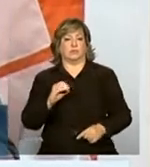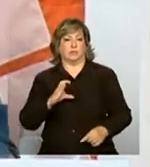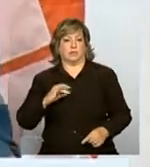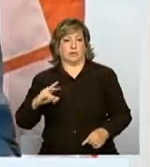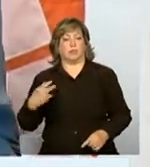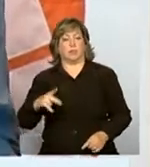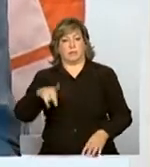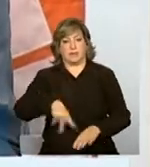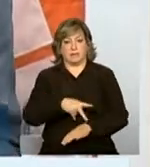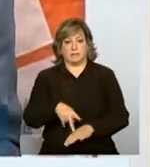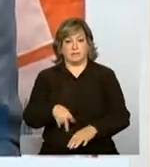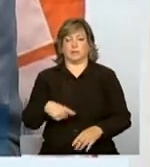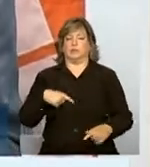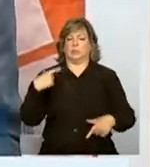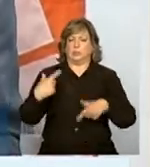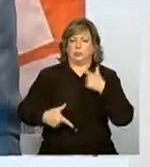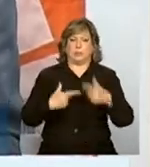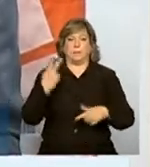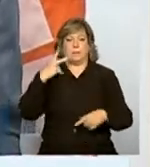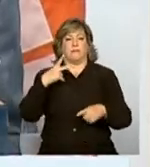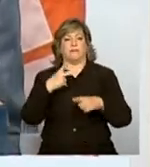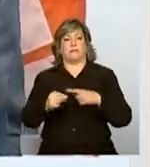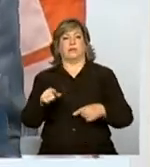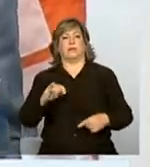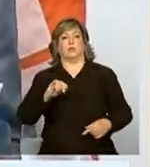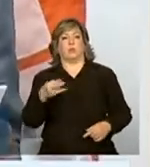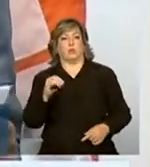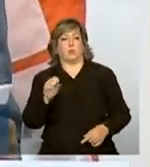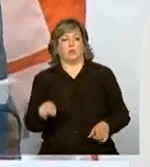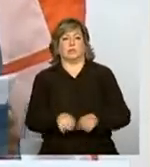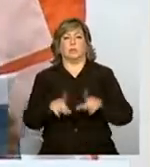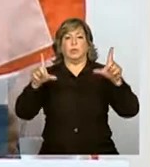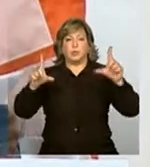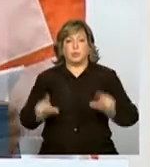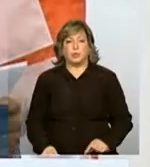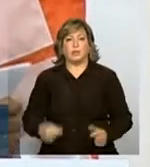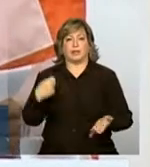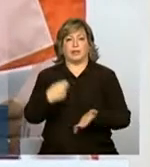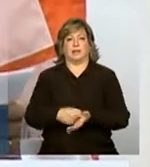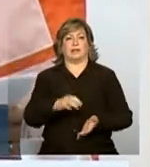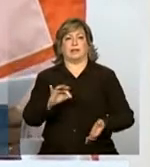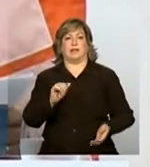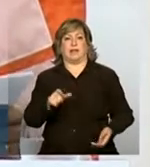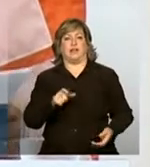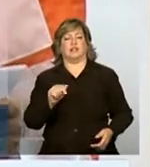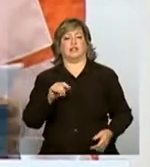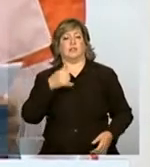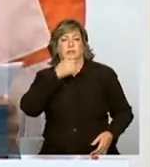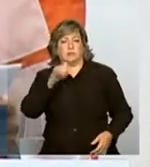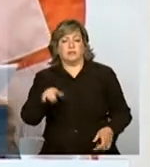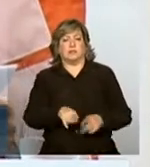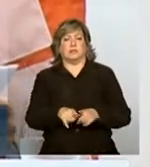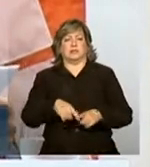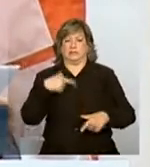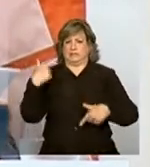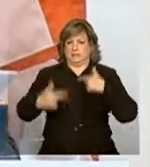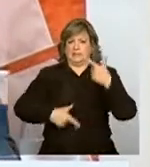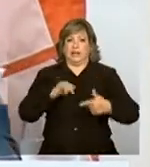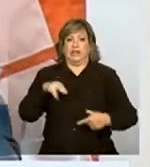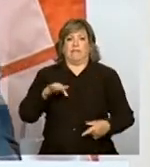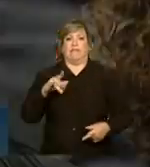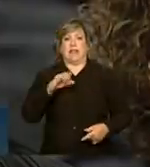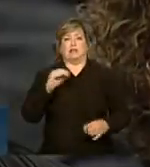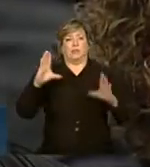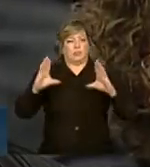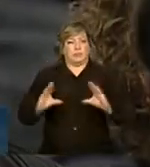combate às elevadas taxas de juros, a redução das tarifas de energia, o obstinado combate à inflação, a